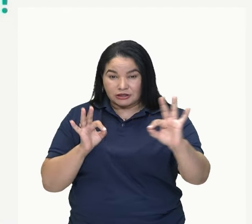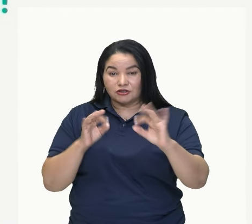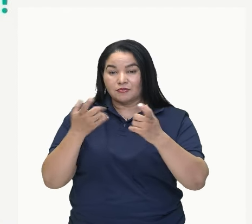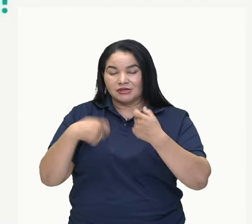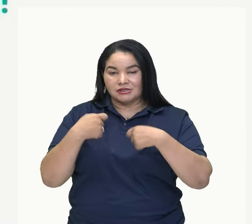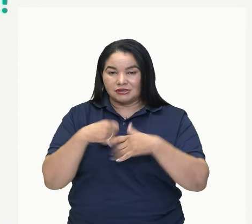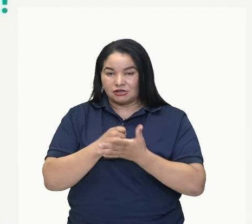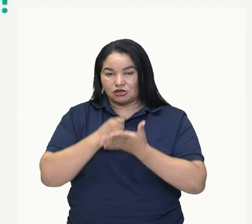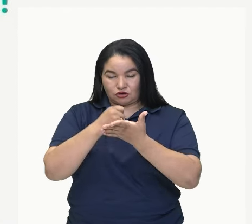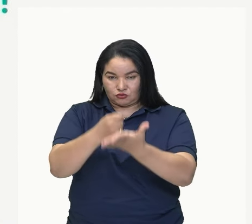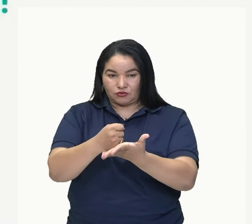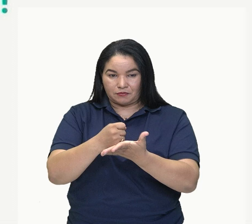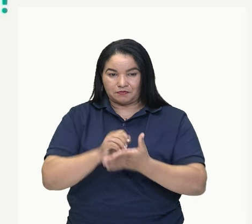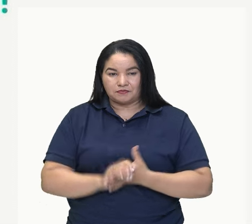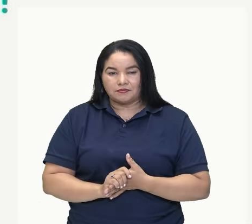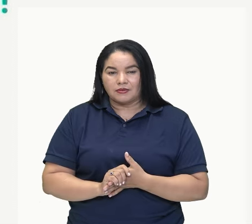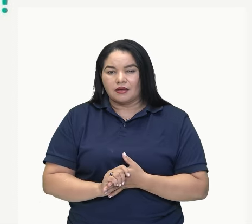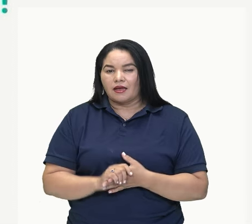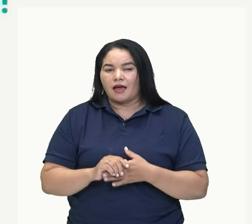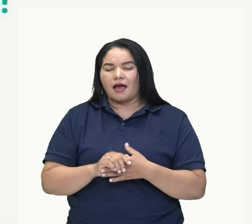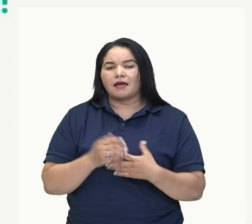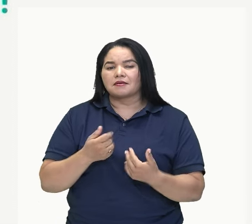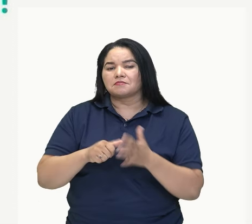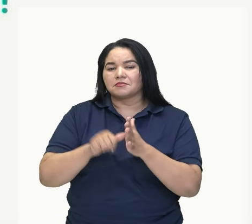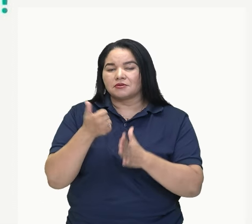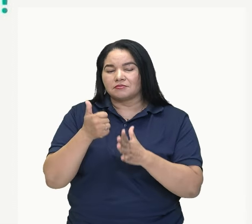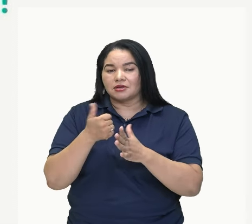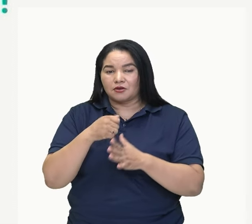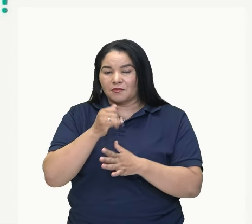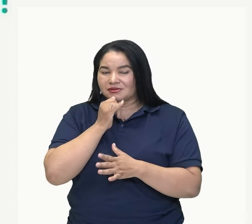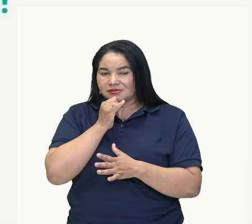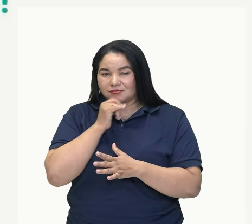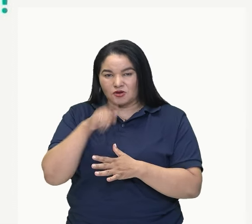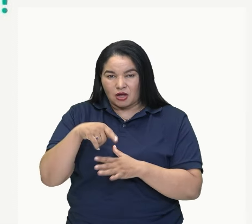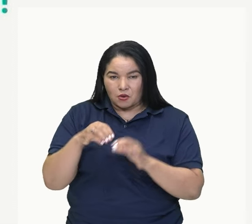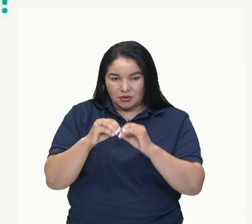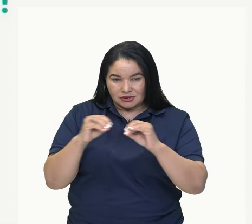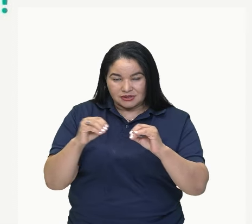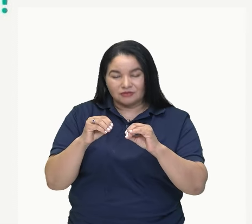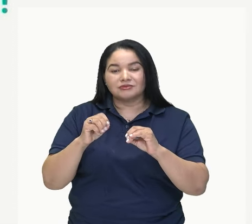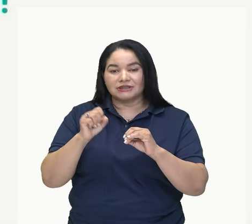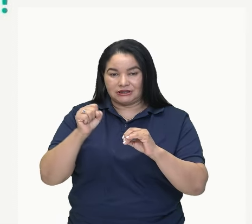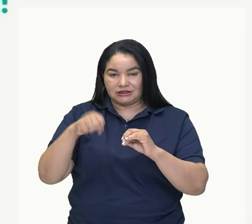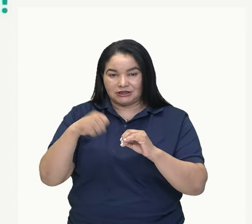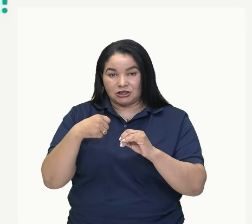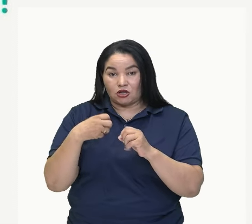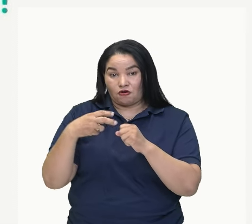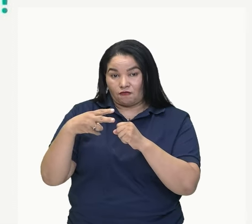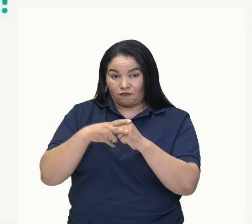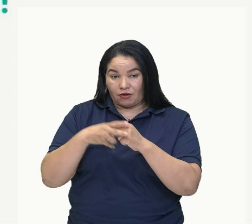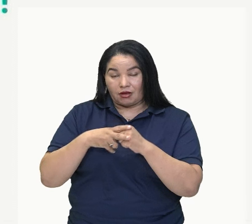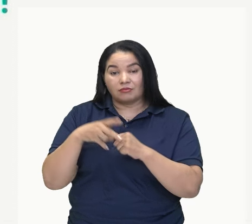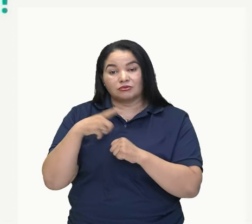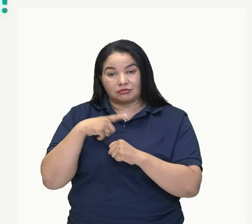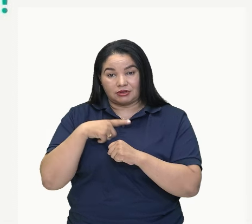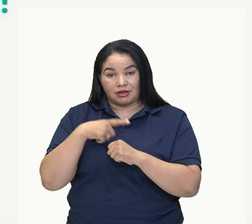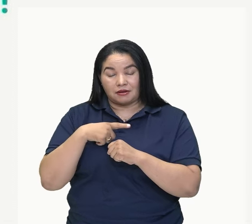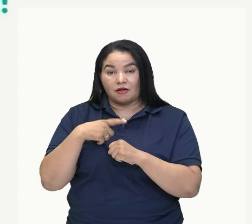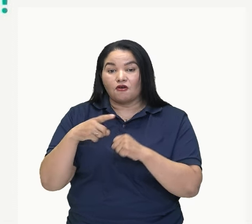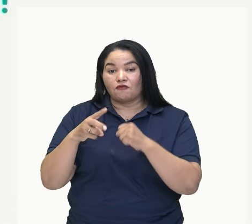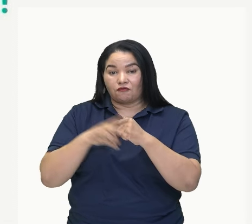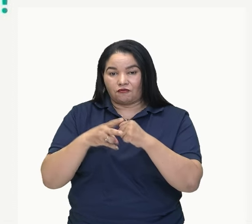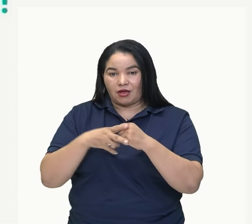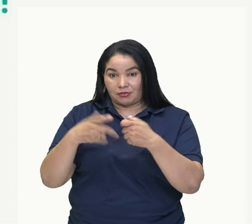ajuda. Esse primeiro exemplo é uma oração? Certamente. Verbo precisam está aí. Então, se